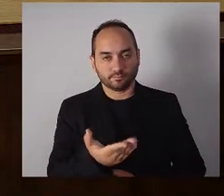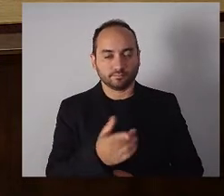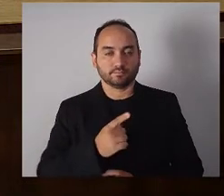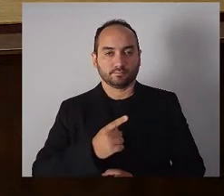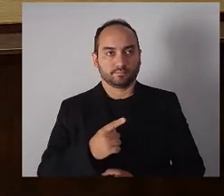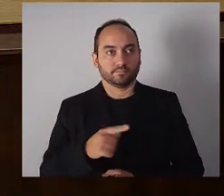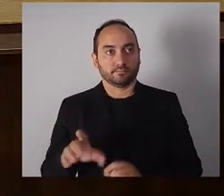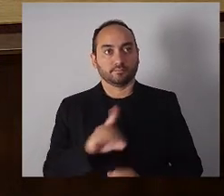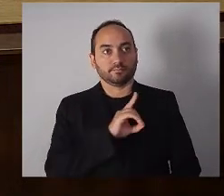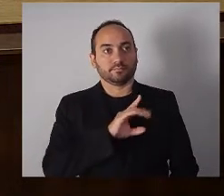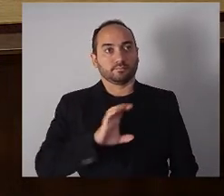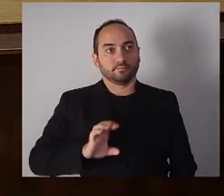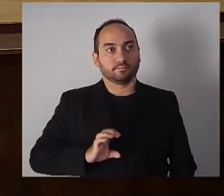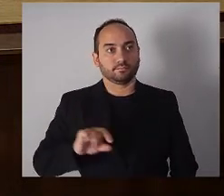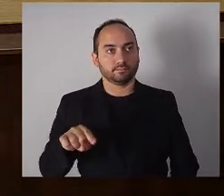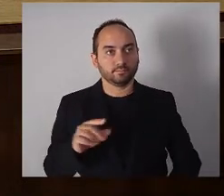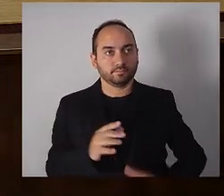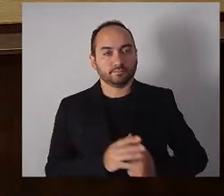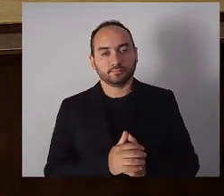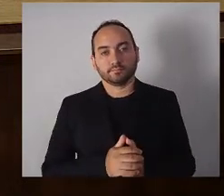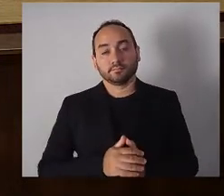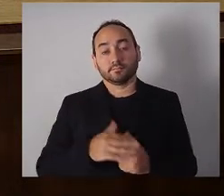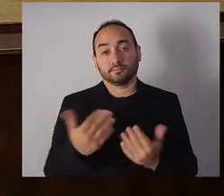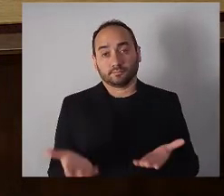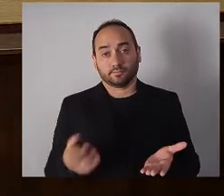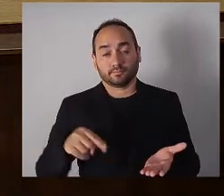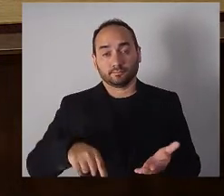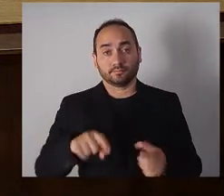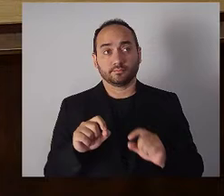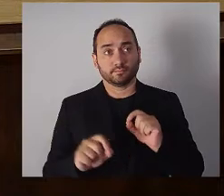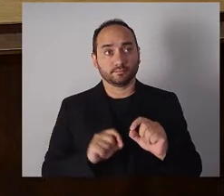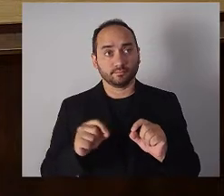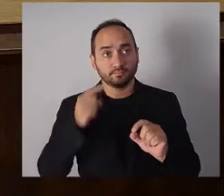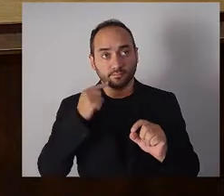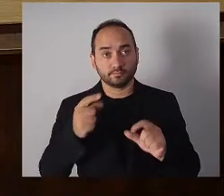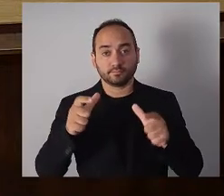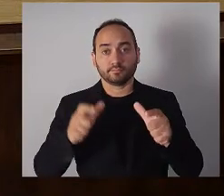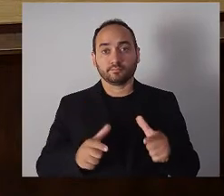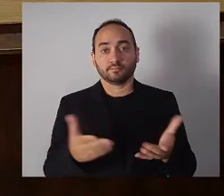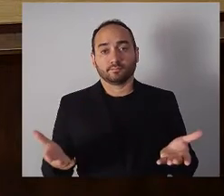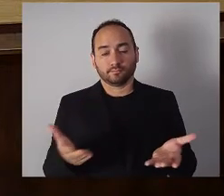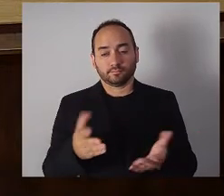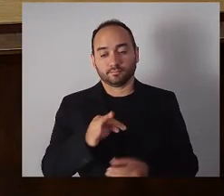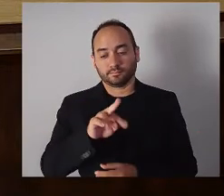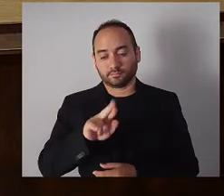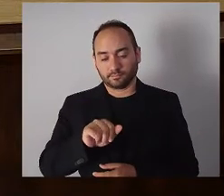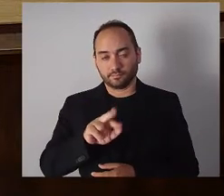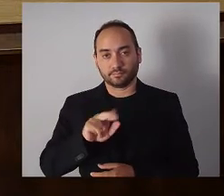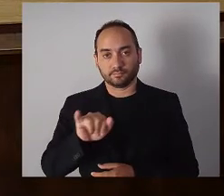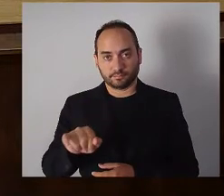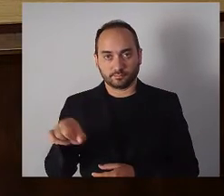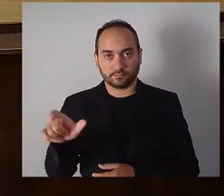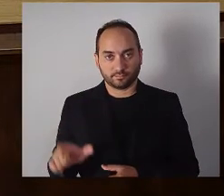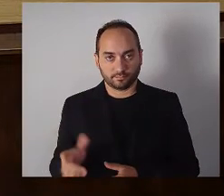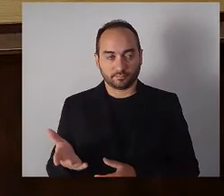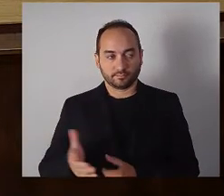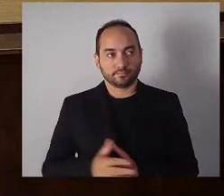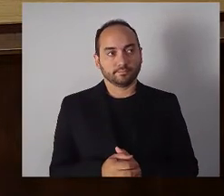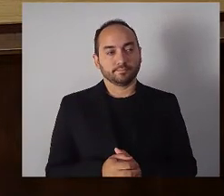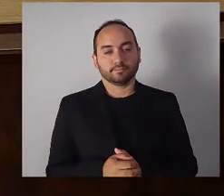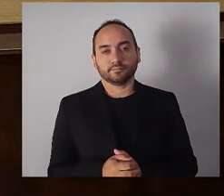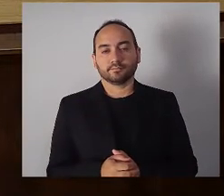de um deputado estadual. No caso aqui, a origem é Trairi, acho que era deputado